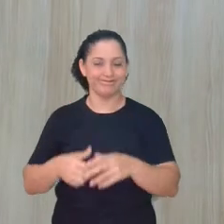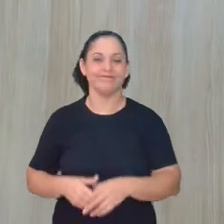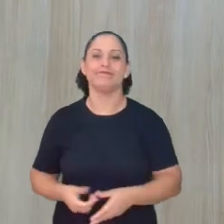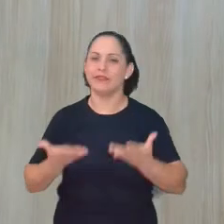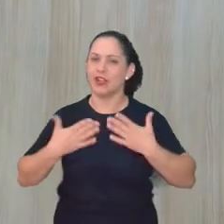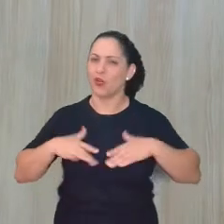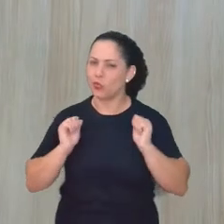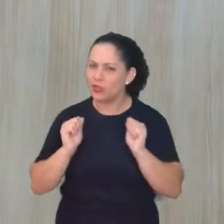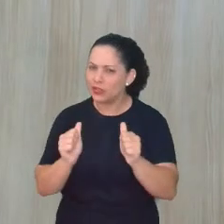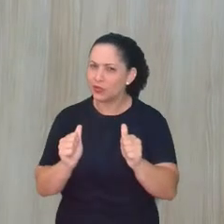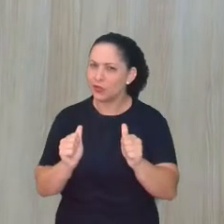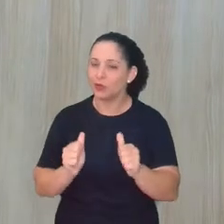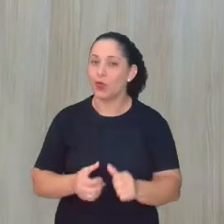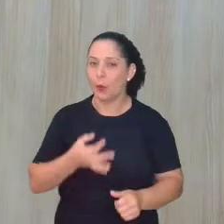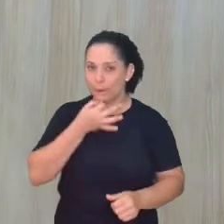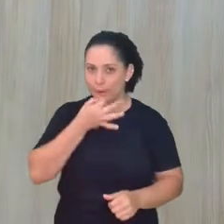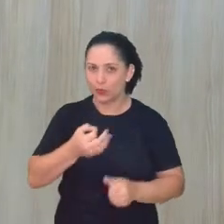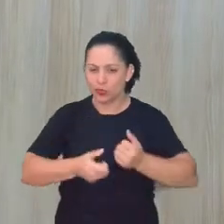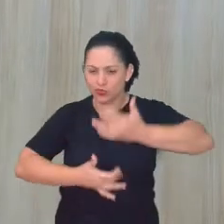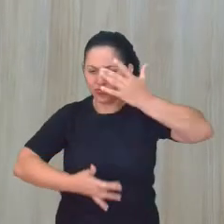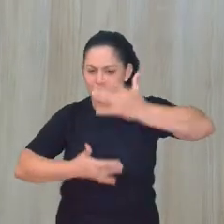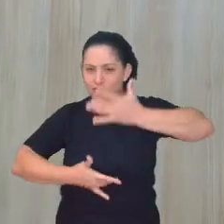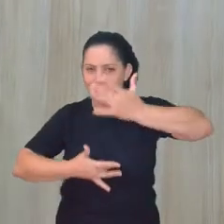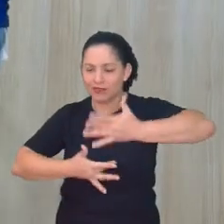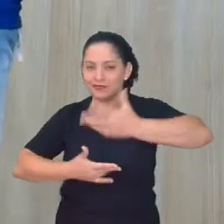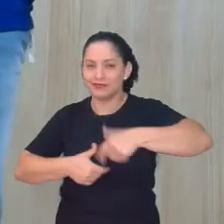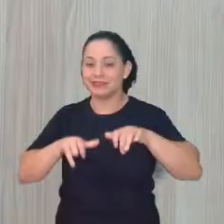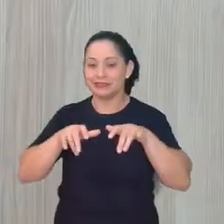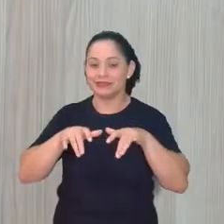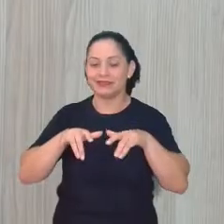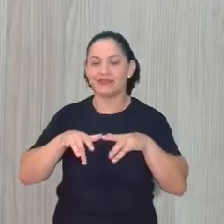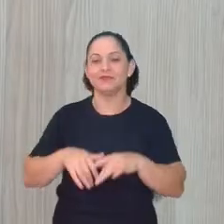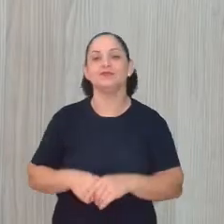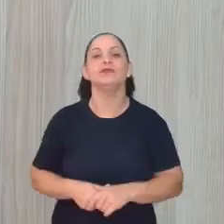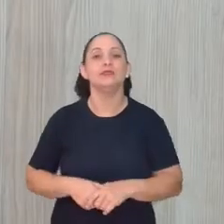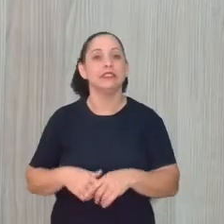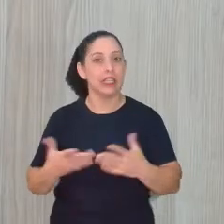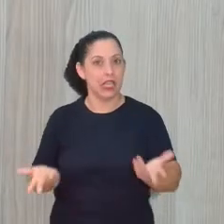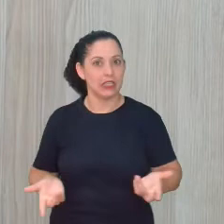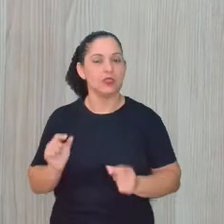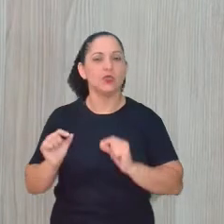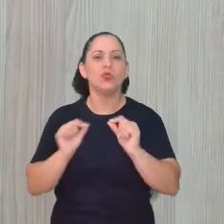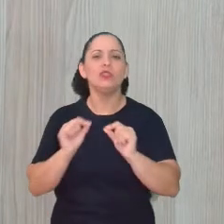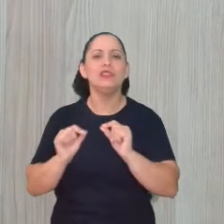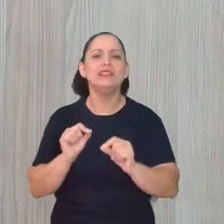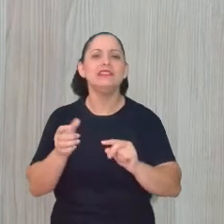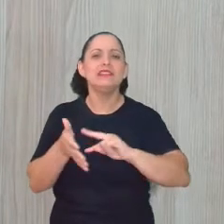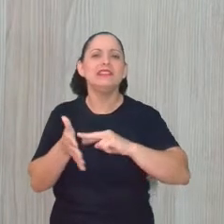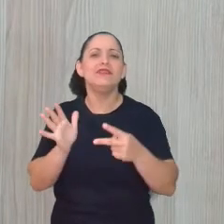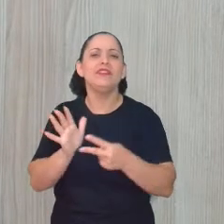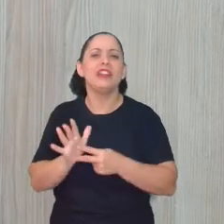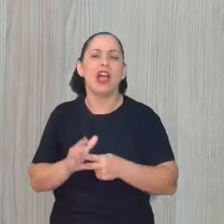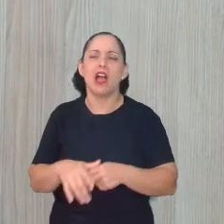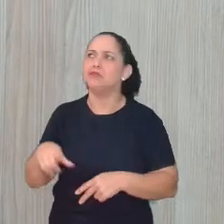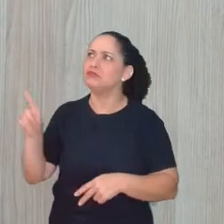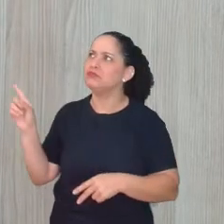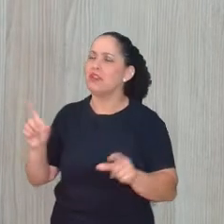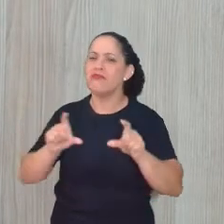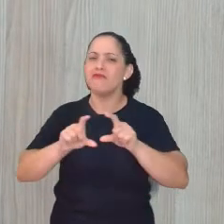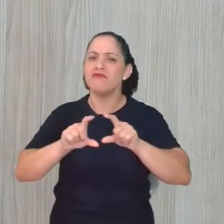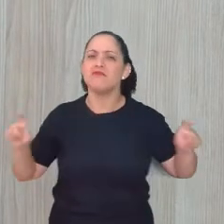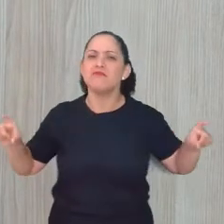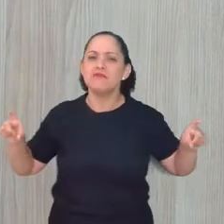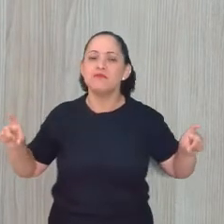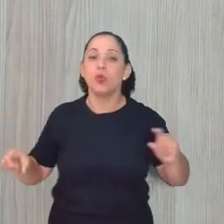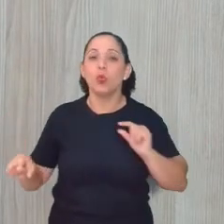Tranquilo até aí? Comentários com o Ricardinho. Vamos embora. Quando a gente fala diretamente proporcional, Pedro, a gente pode lembrar também a respeito